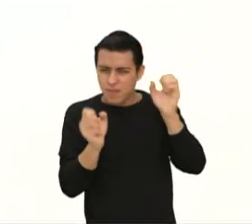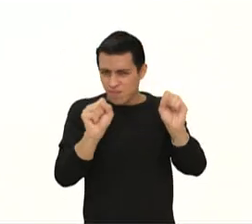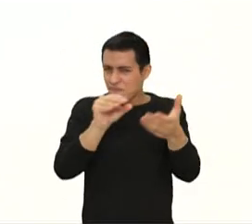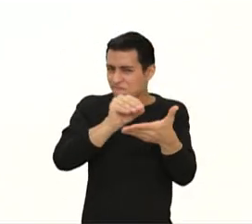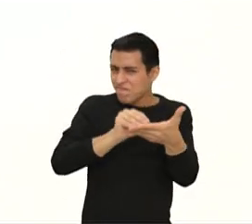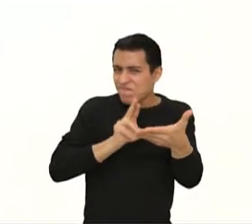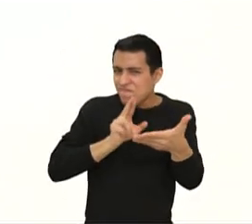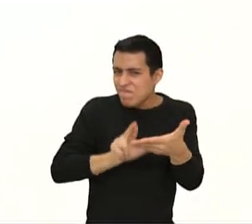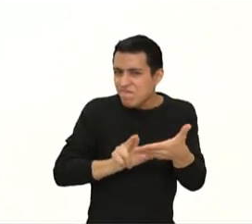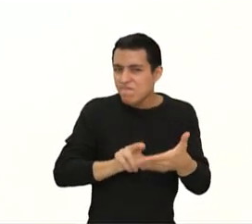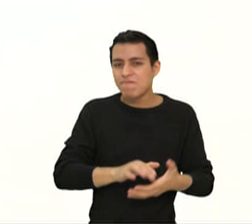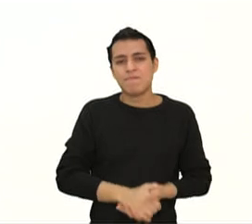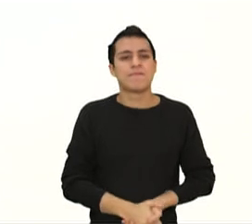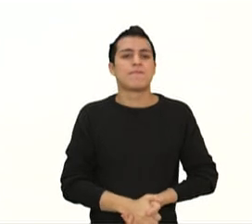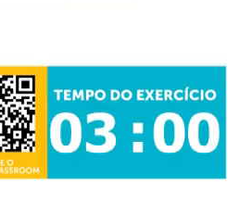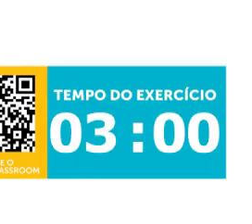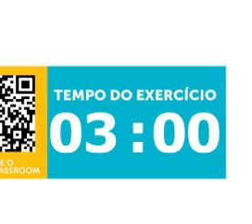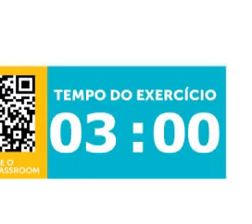anotar.